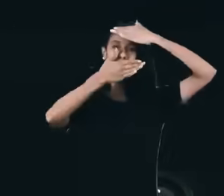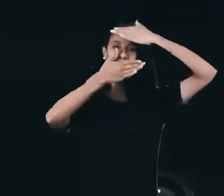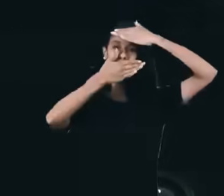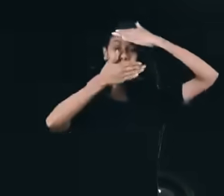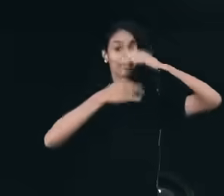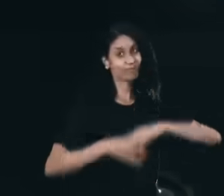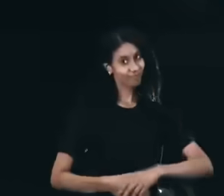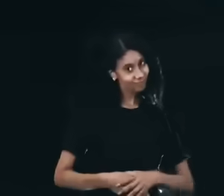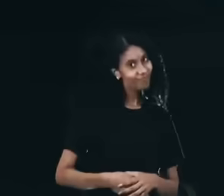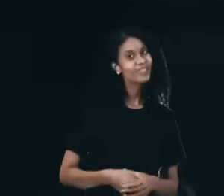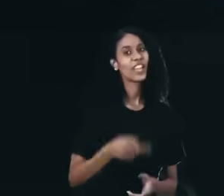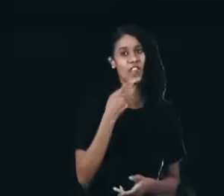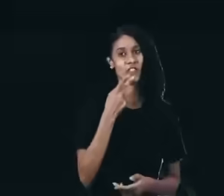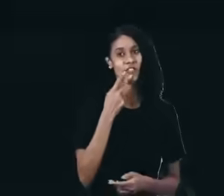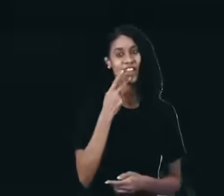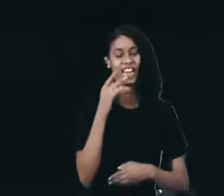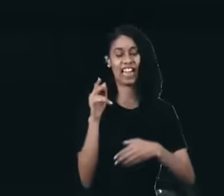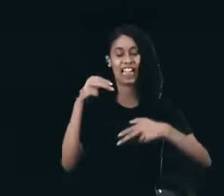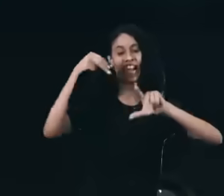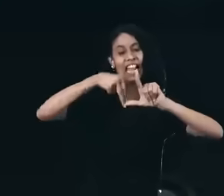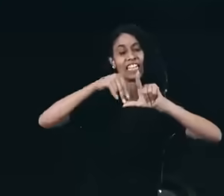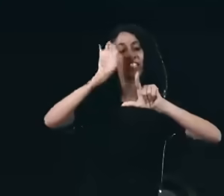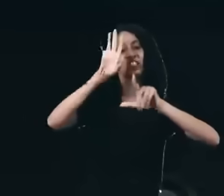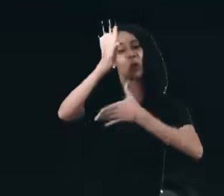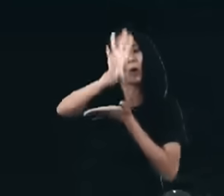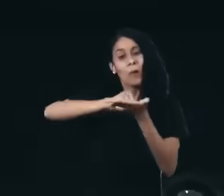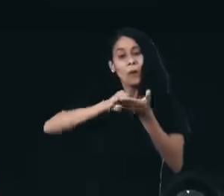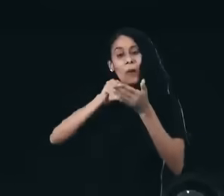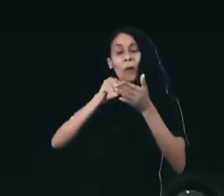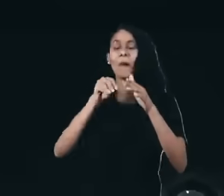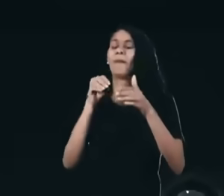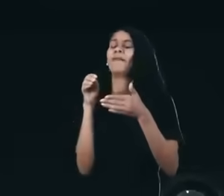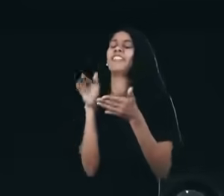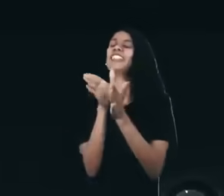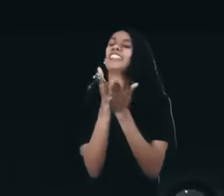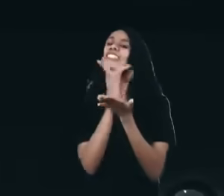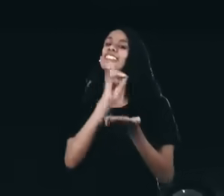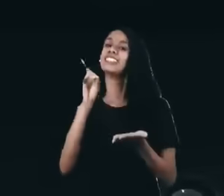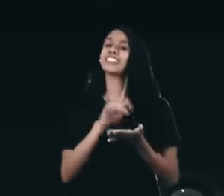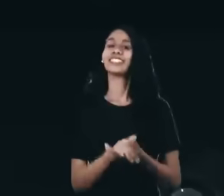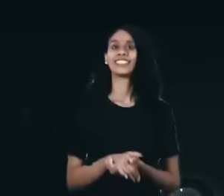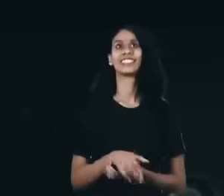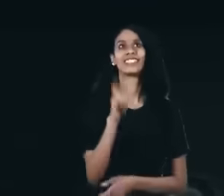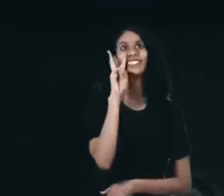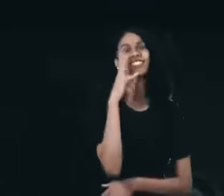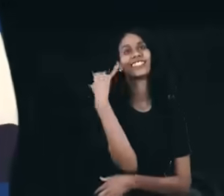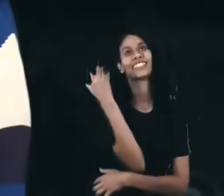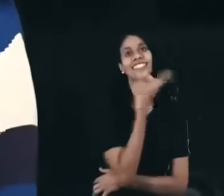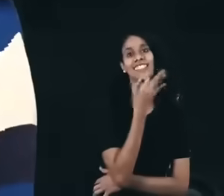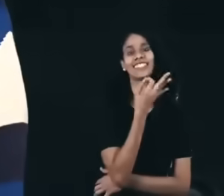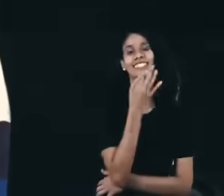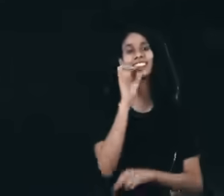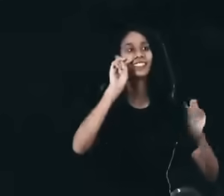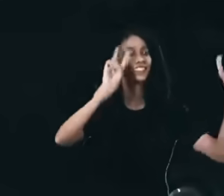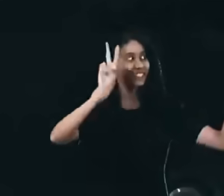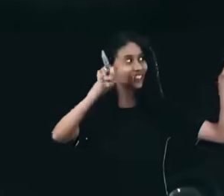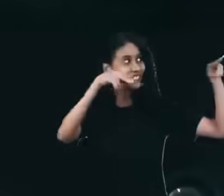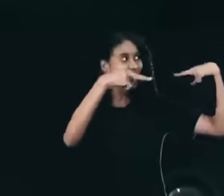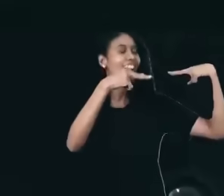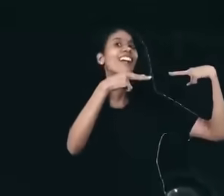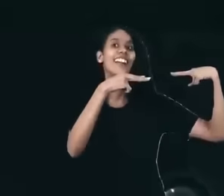Eu falo, gente, a Netflix só imita a Bíblia. Que coisa mais linda. Ele olhou, ela